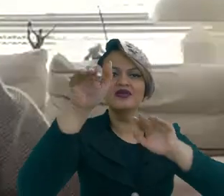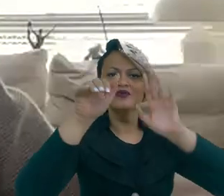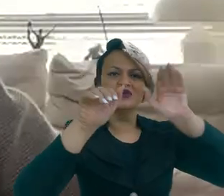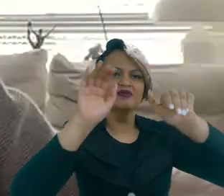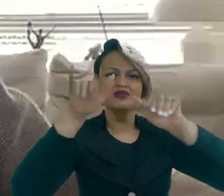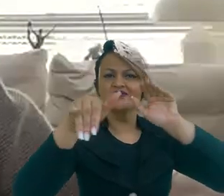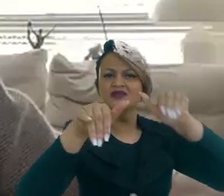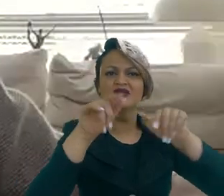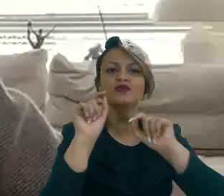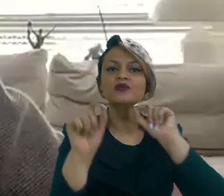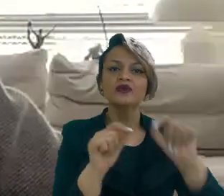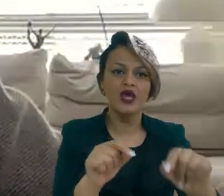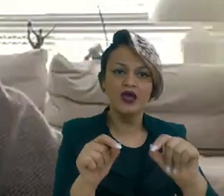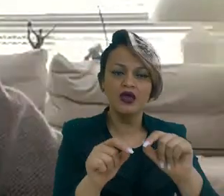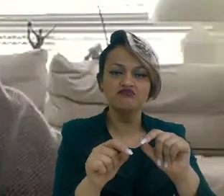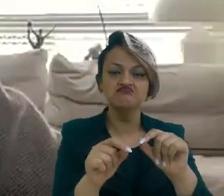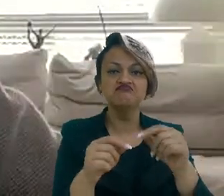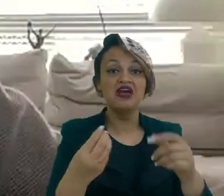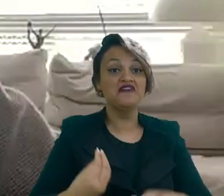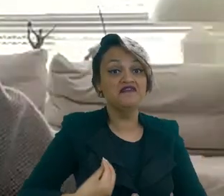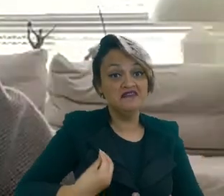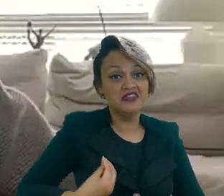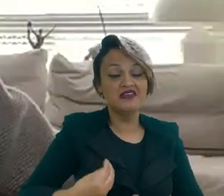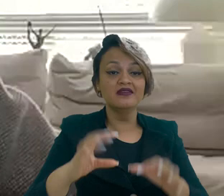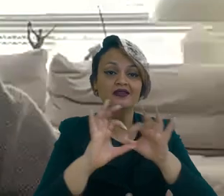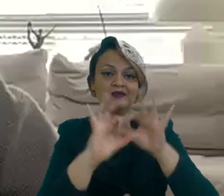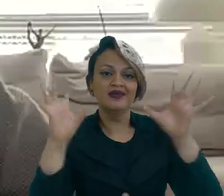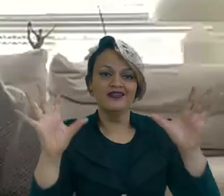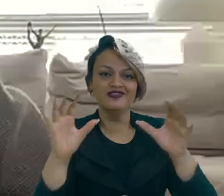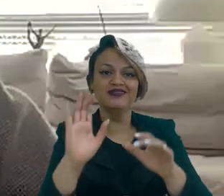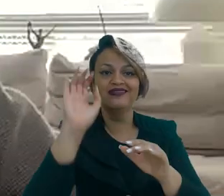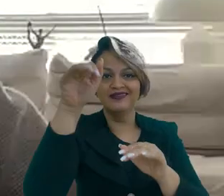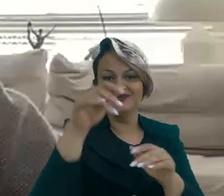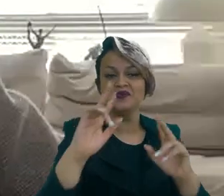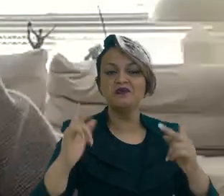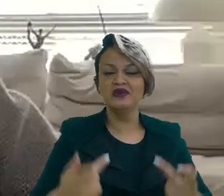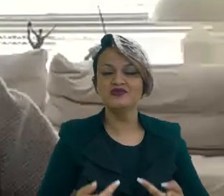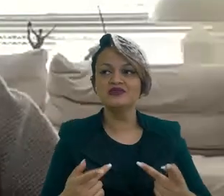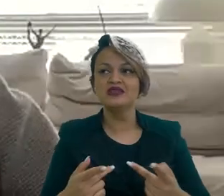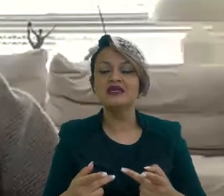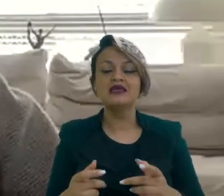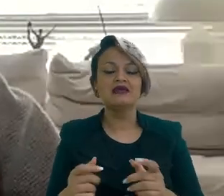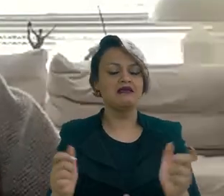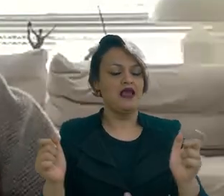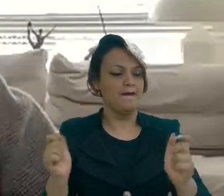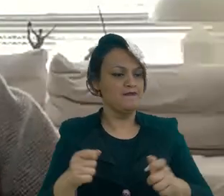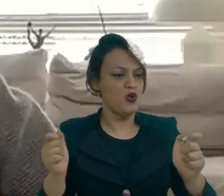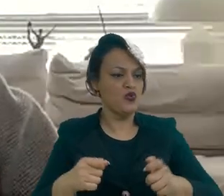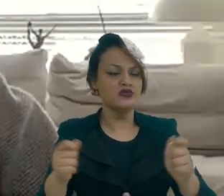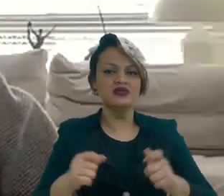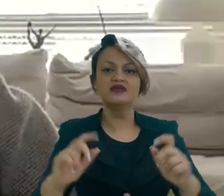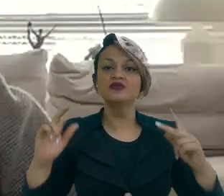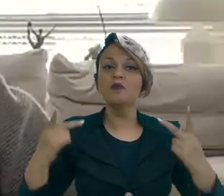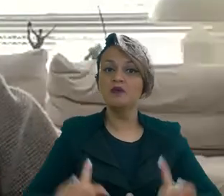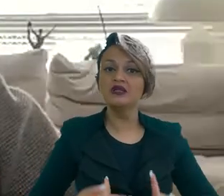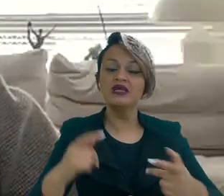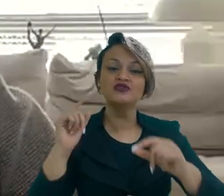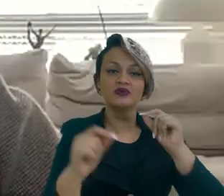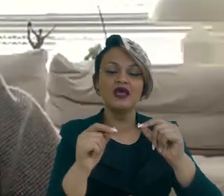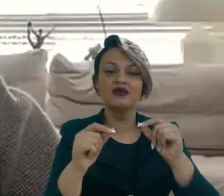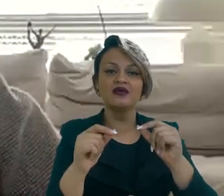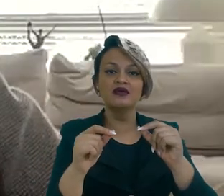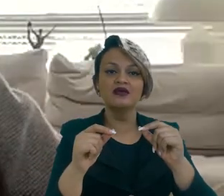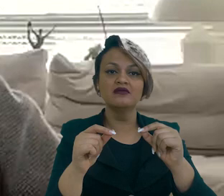Quais são as essências da nossa humanidade a vida é a liberdade e quais são as potências da